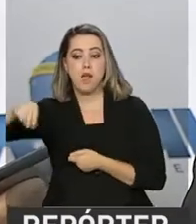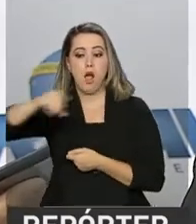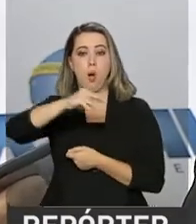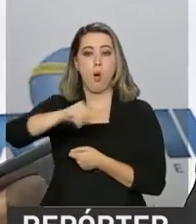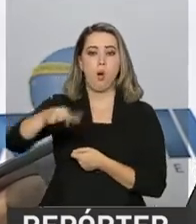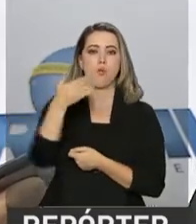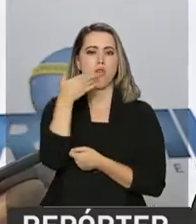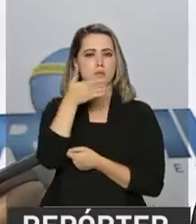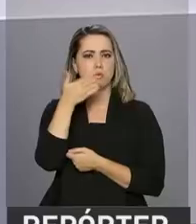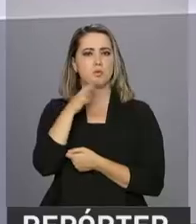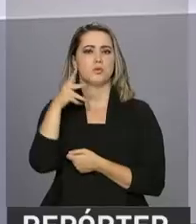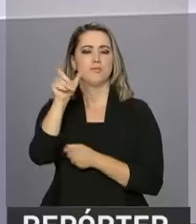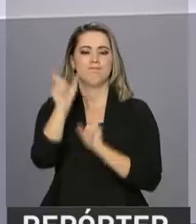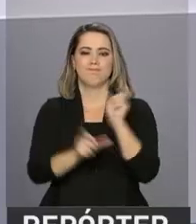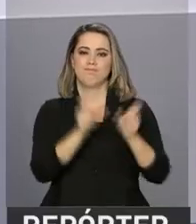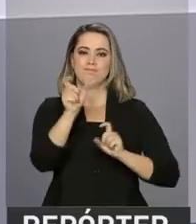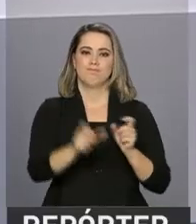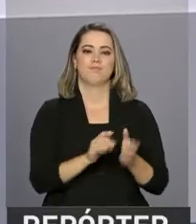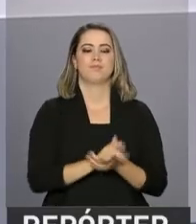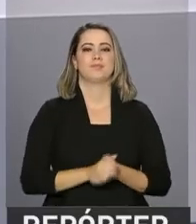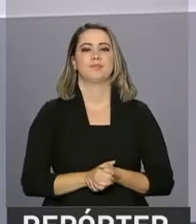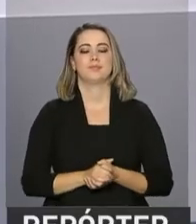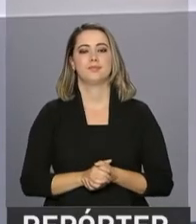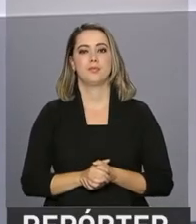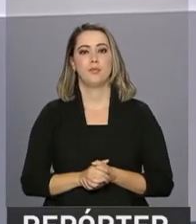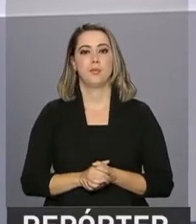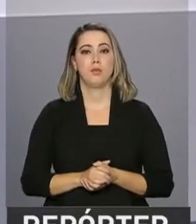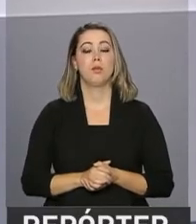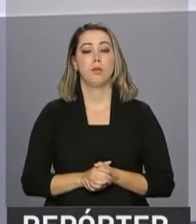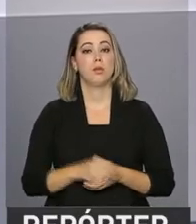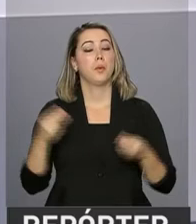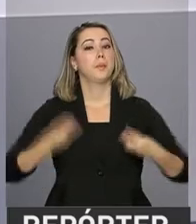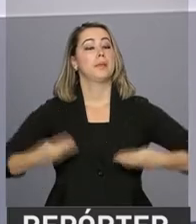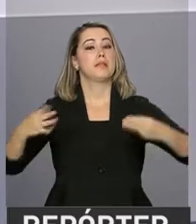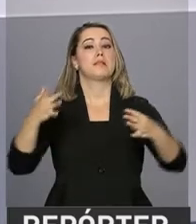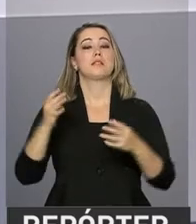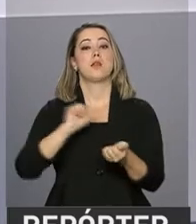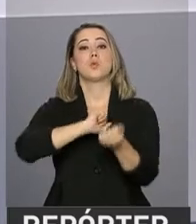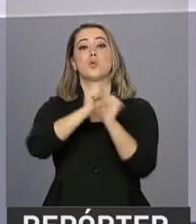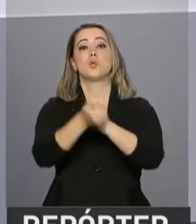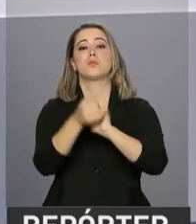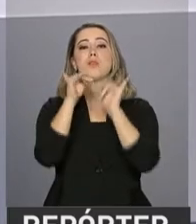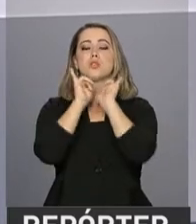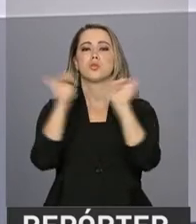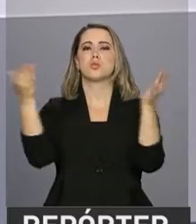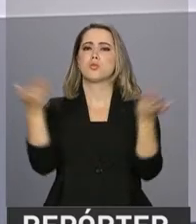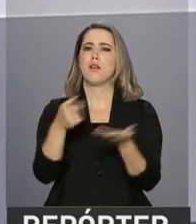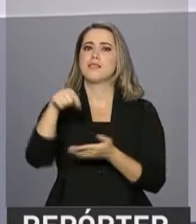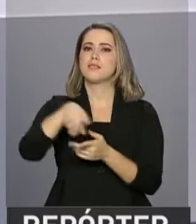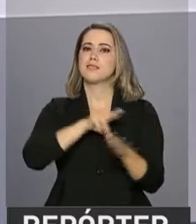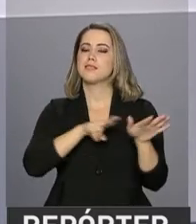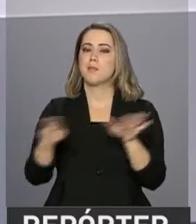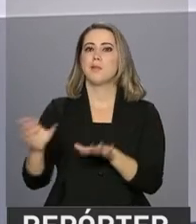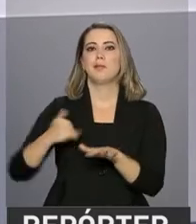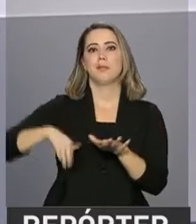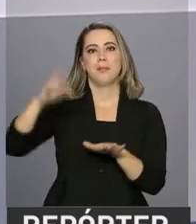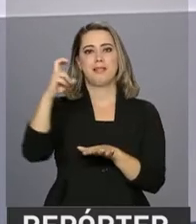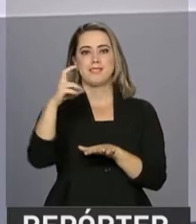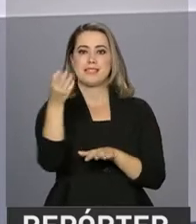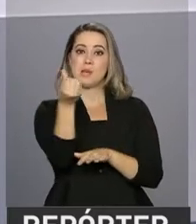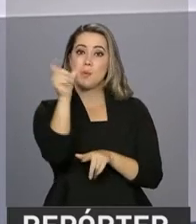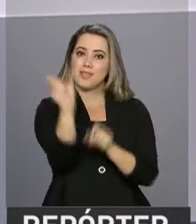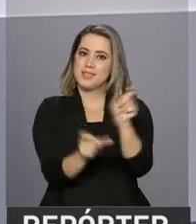todos os cidadãos o ministério do esporte anunciou esta semana o nome de mais 56 atletas contemplados